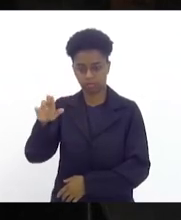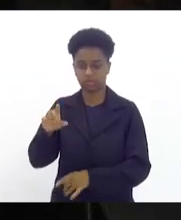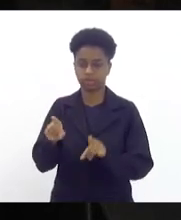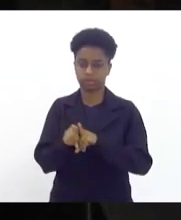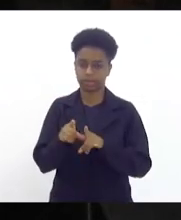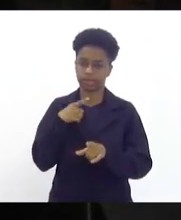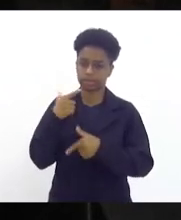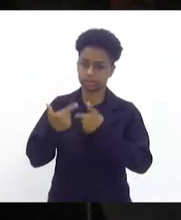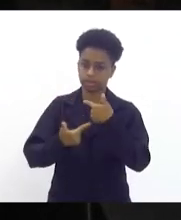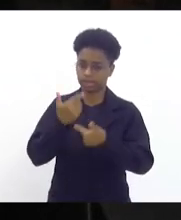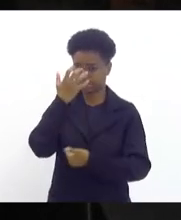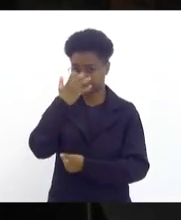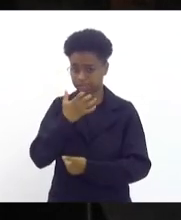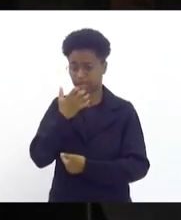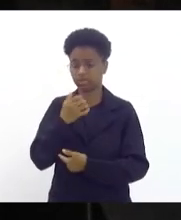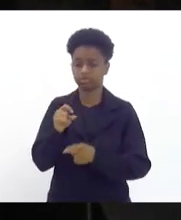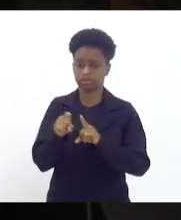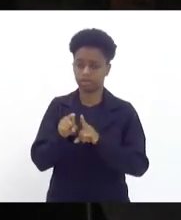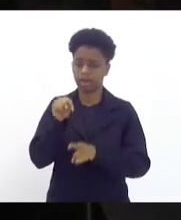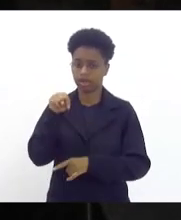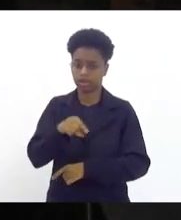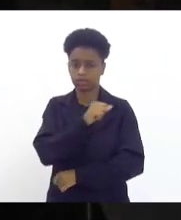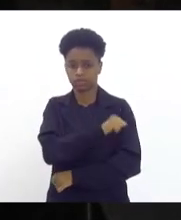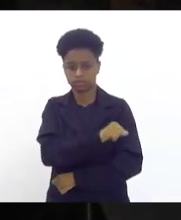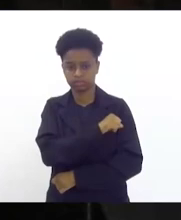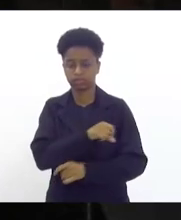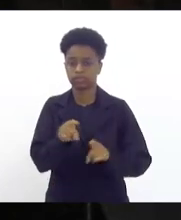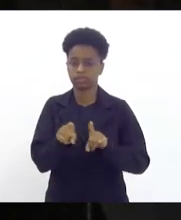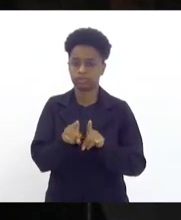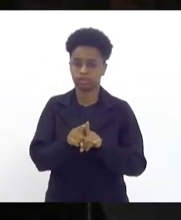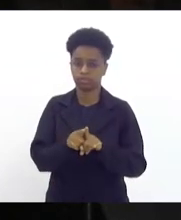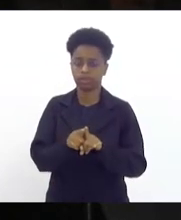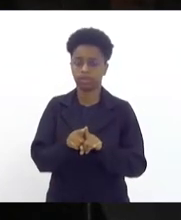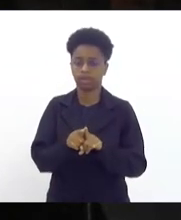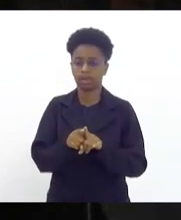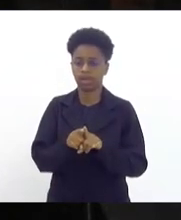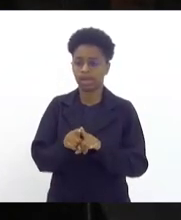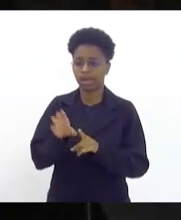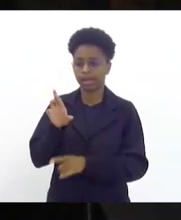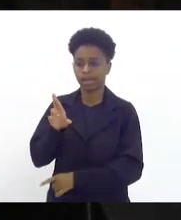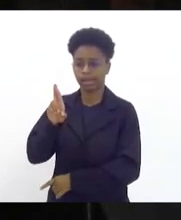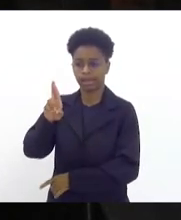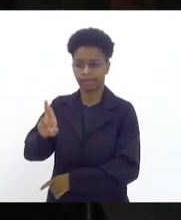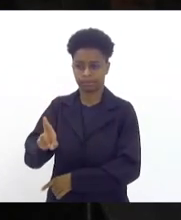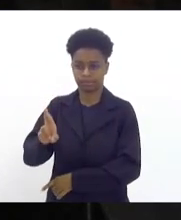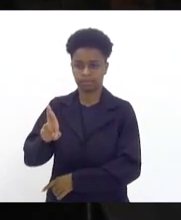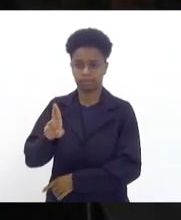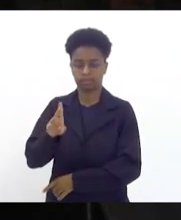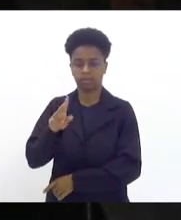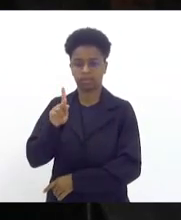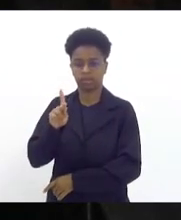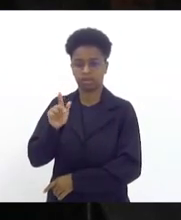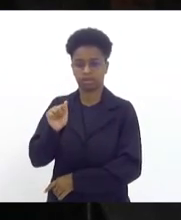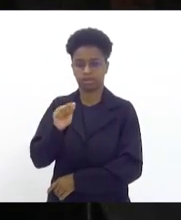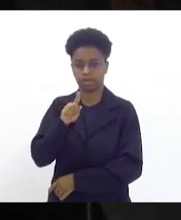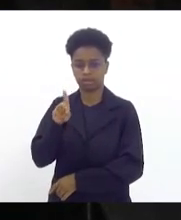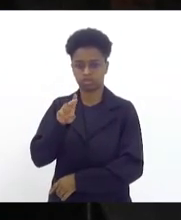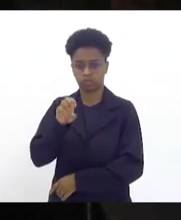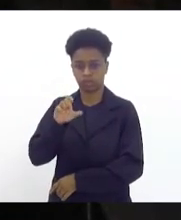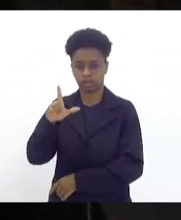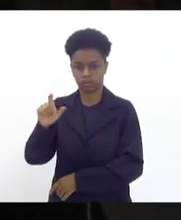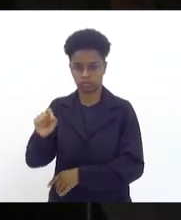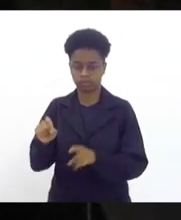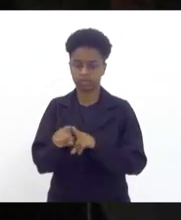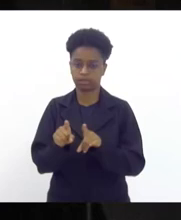muito grande pelo Estado do Rio de Janeiro e ao representante do General pasuelo aqui presente também